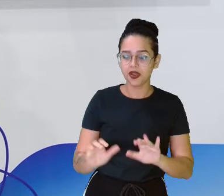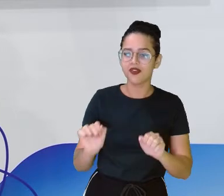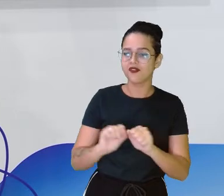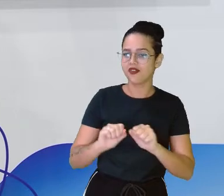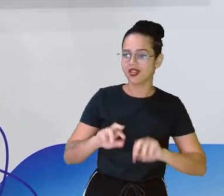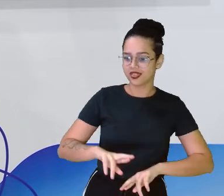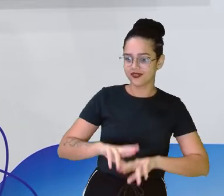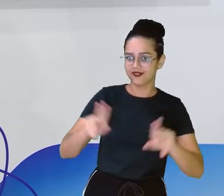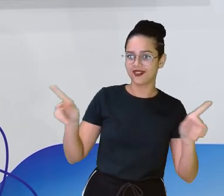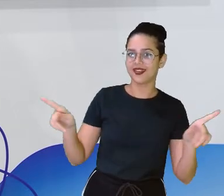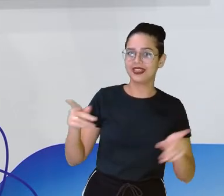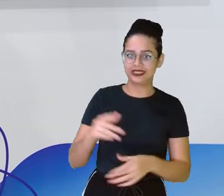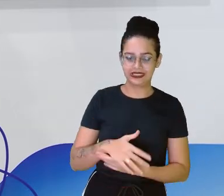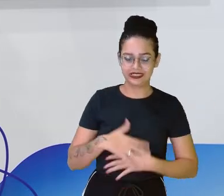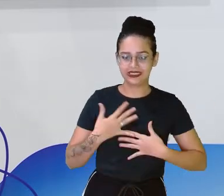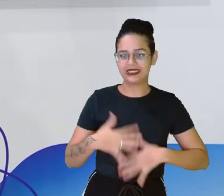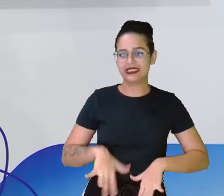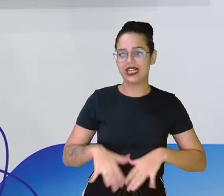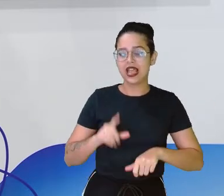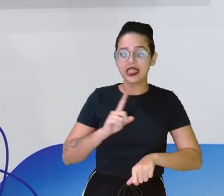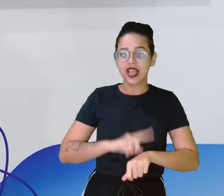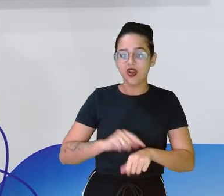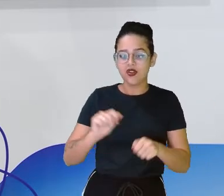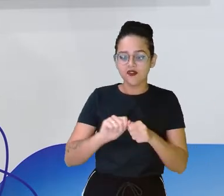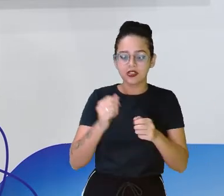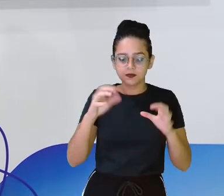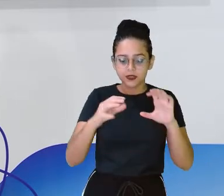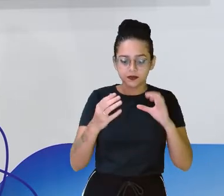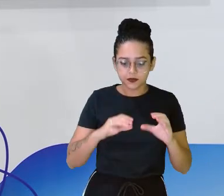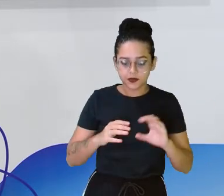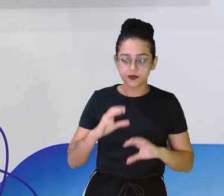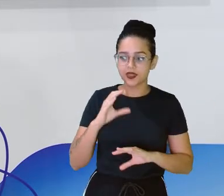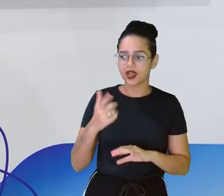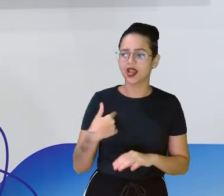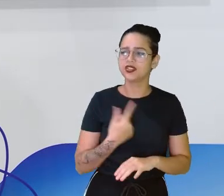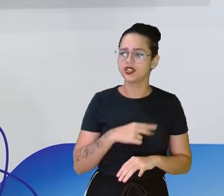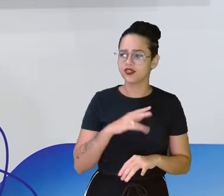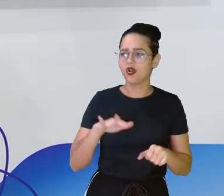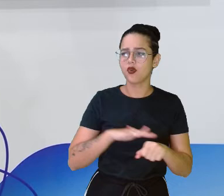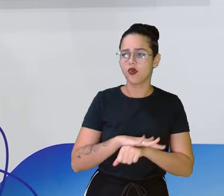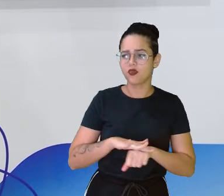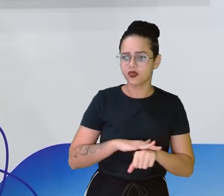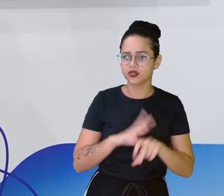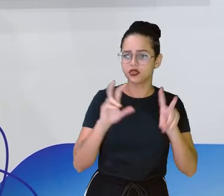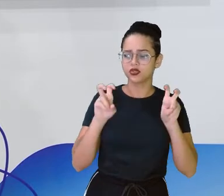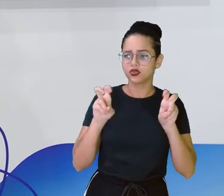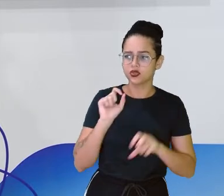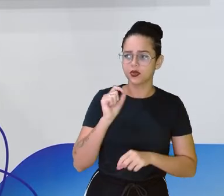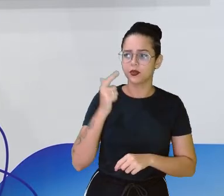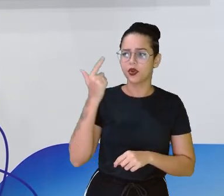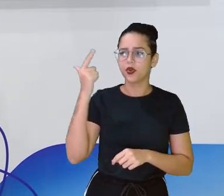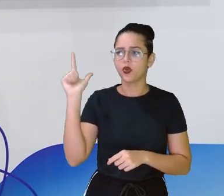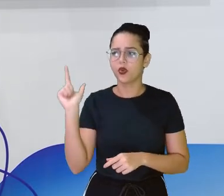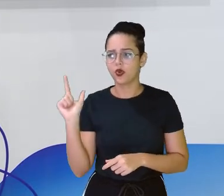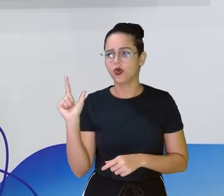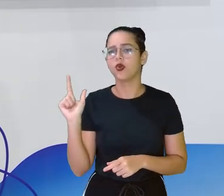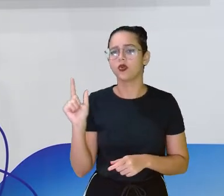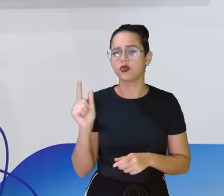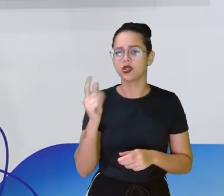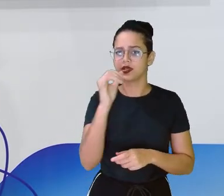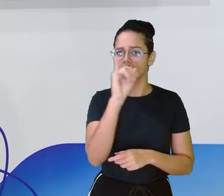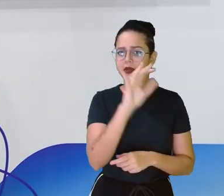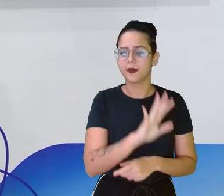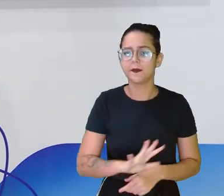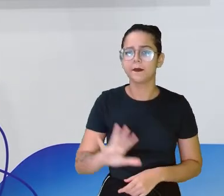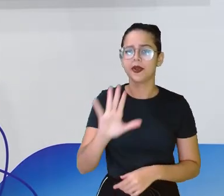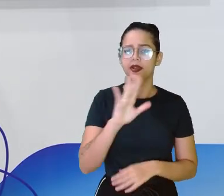fazem toda a diferença na hora de montar a pirâmide. Claro, a gente vai conversar sobre outras